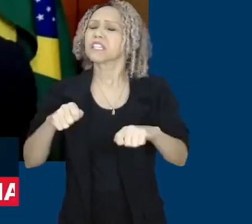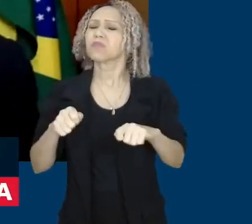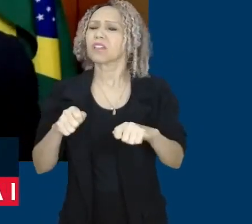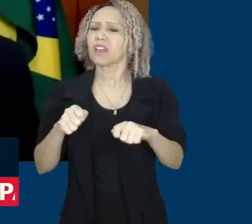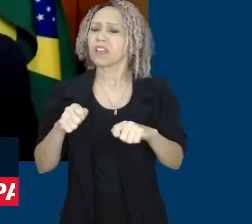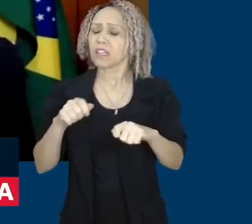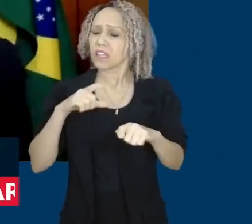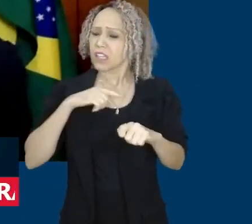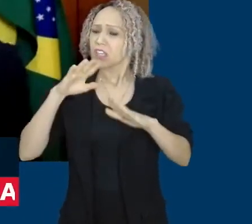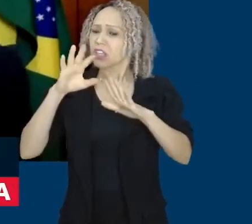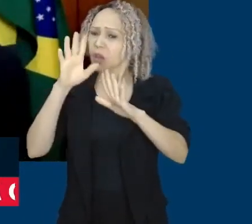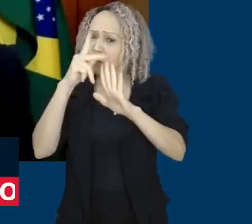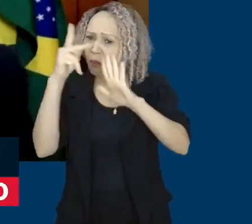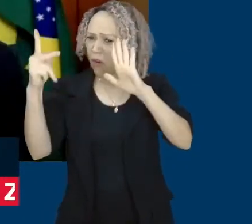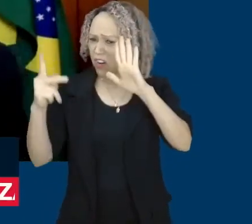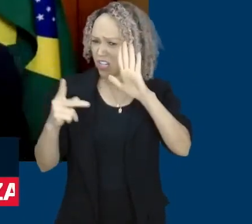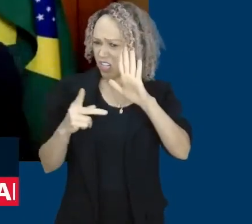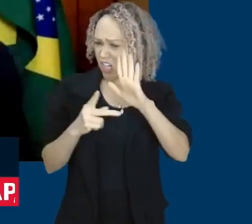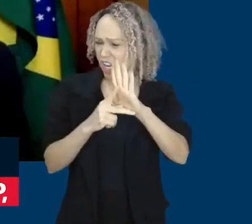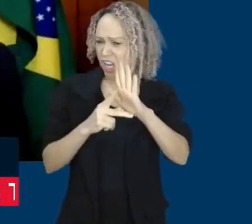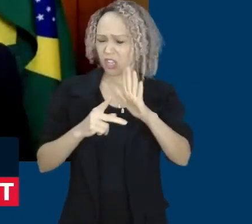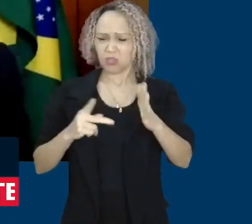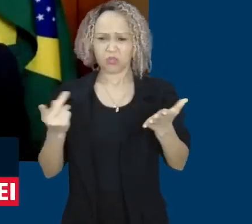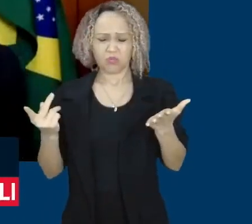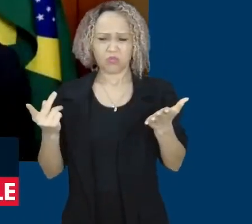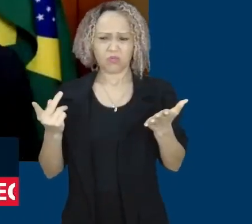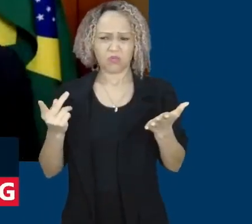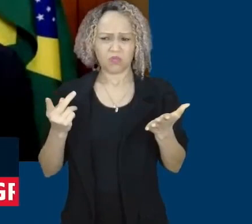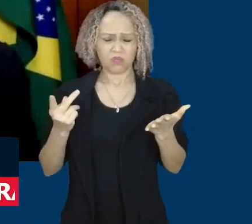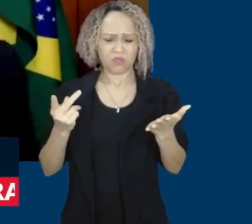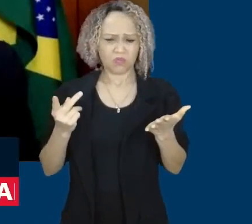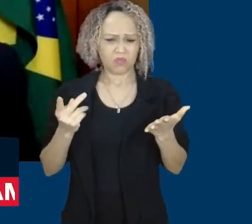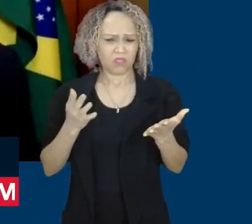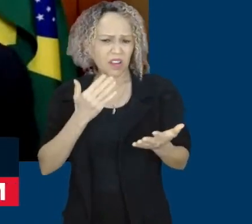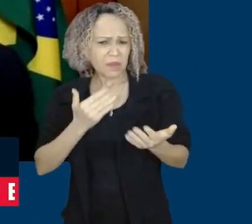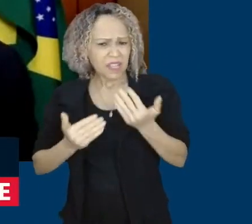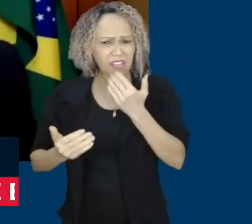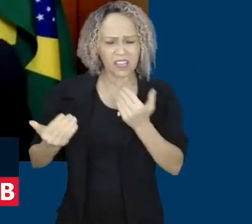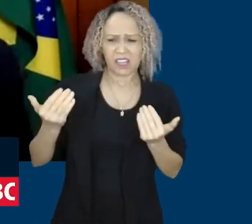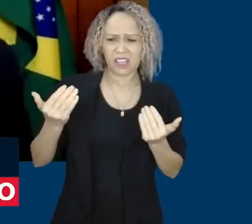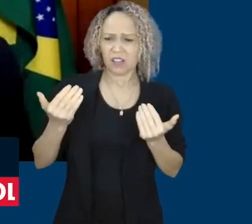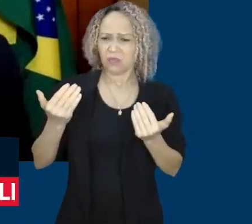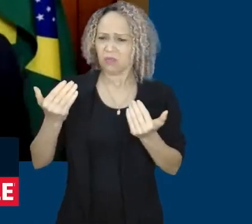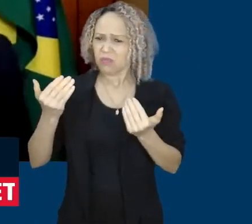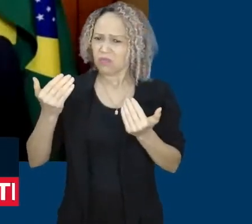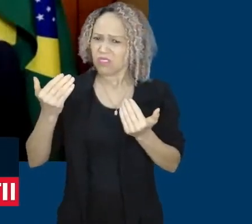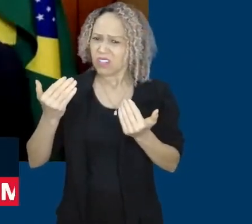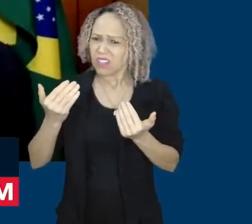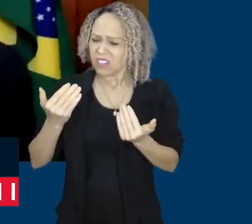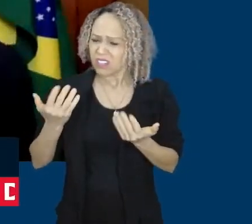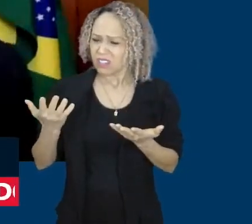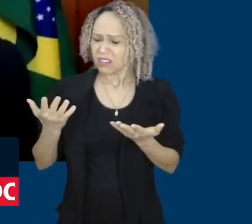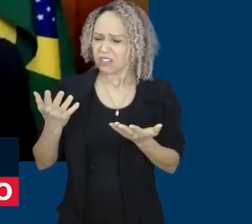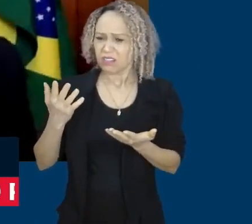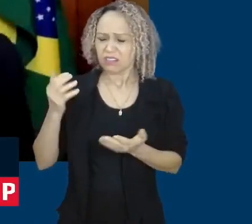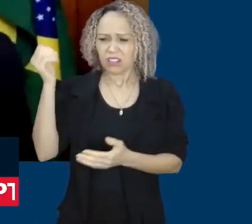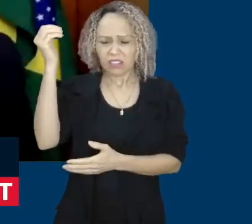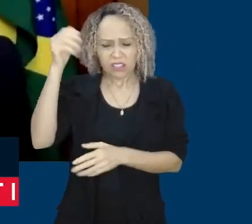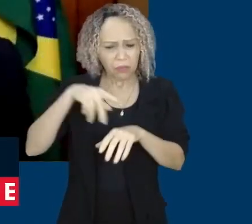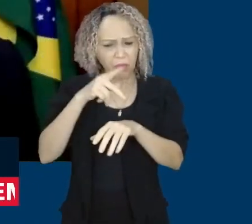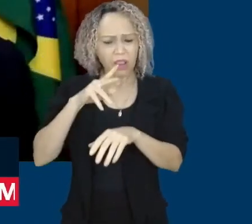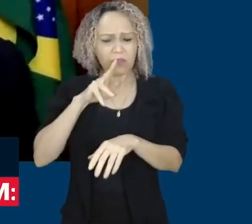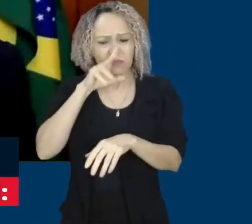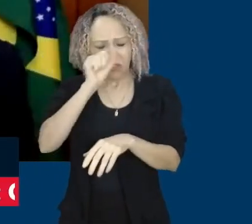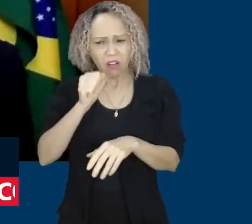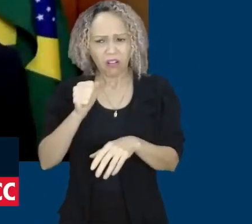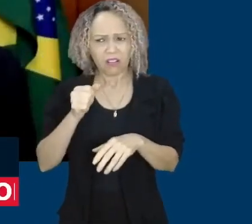ver com o que você está colocando aqui, que é o meio ambiente. O Brasil não pode, não deve e